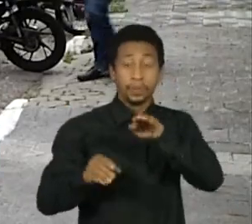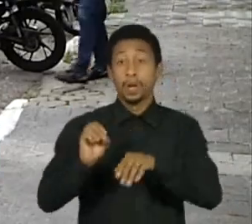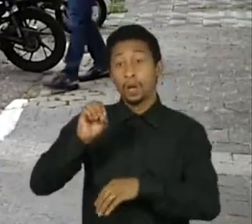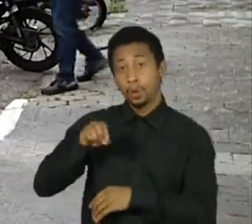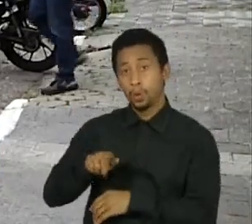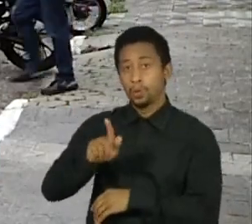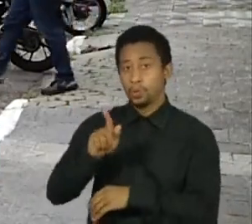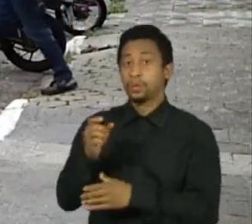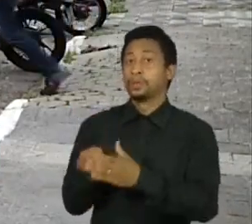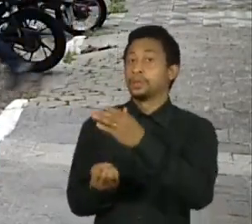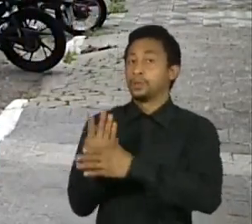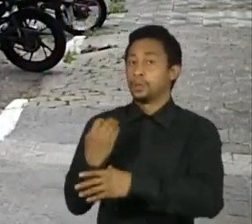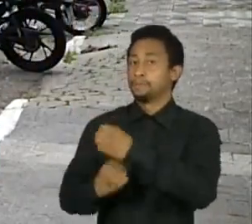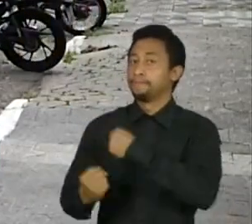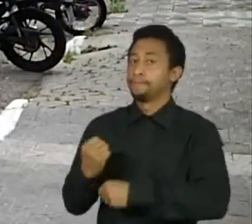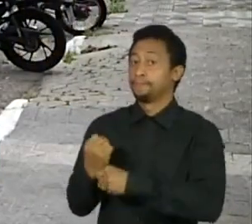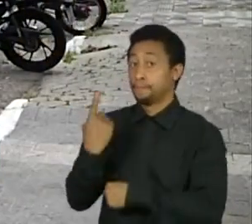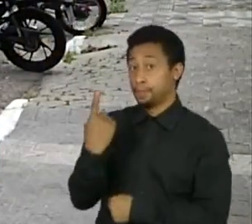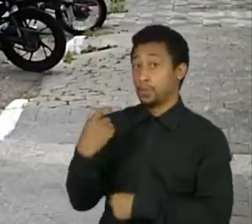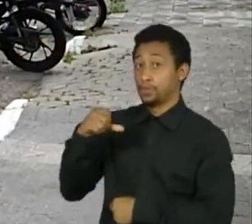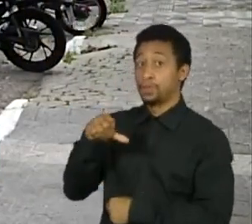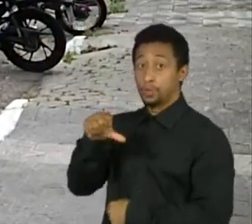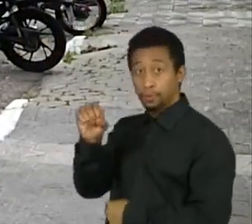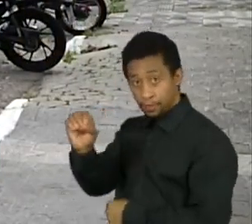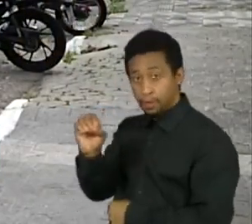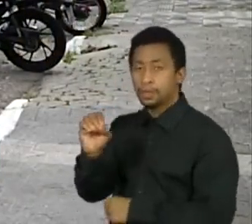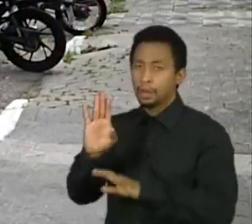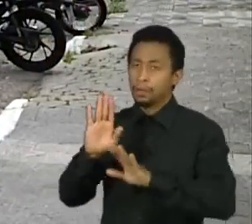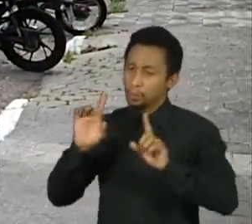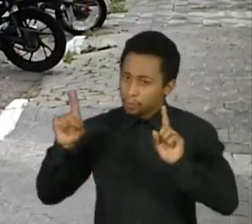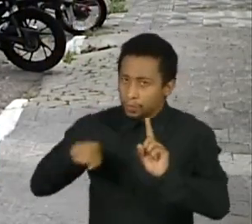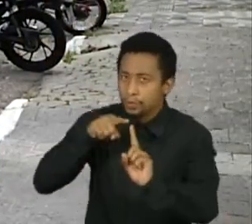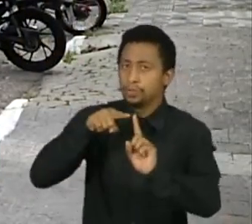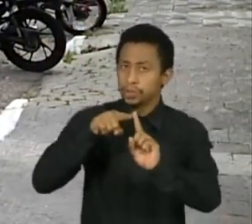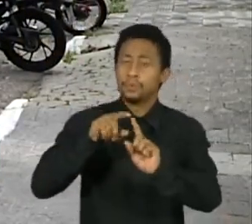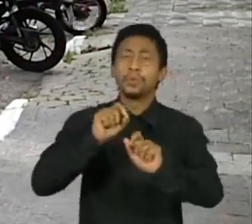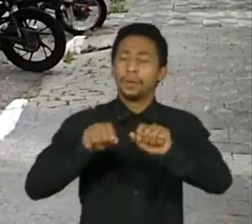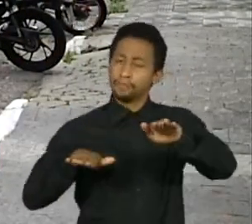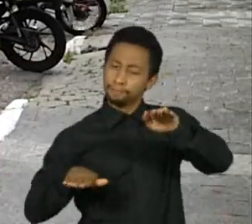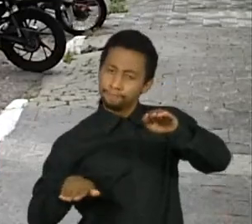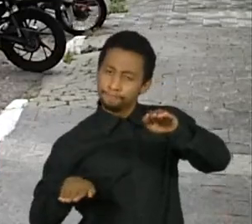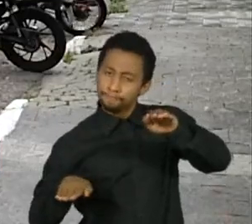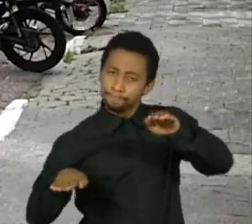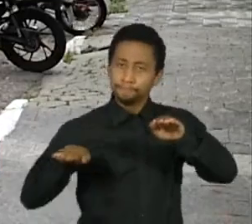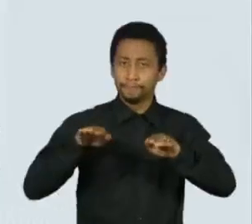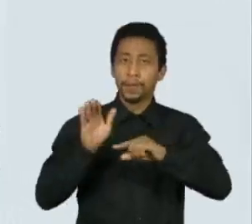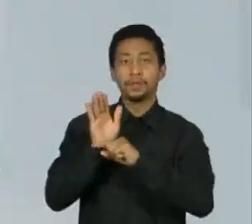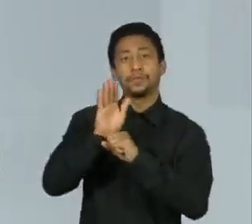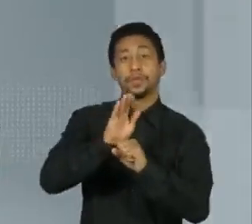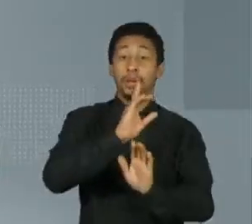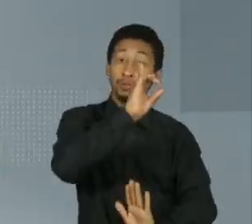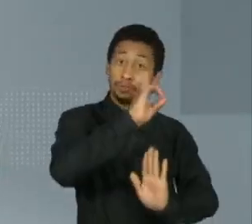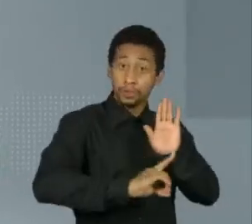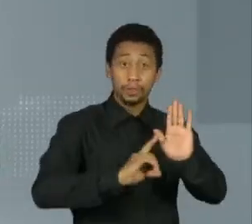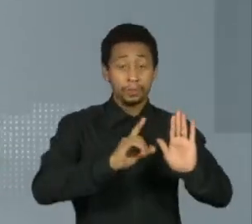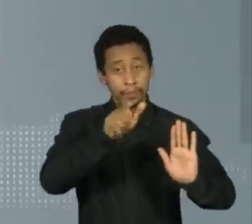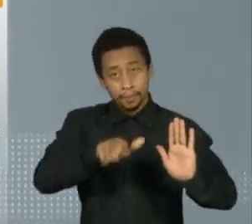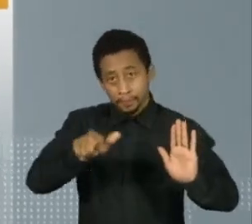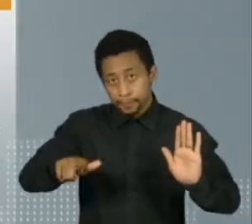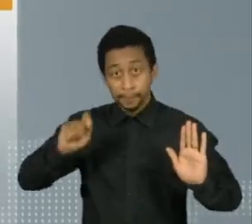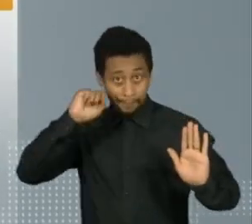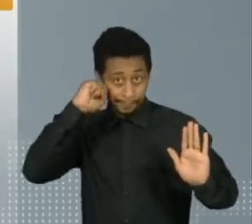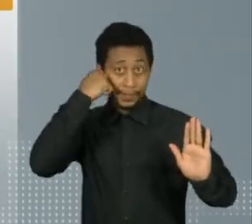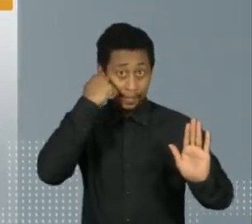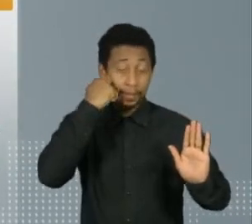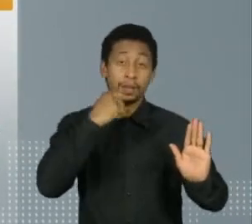em 1990, que busca reduzir as desigualdades sociais e garantir os direitos da população negra. Eles estão com